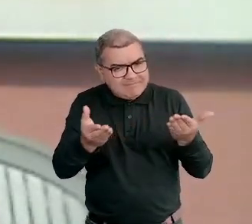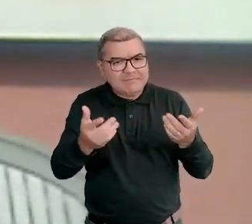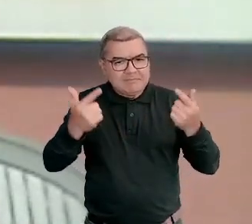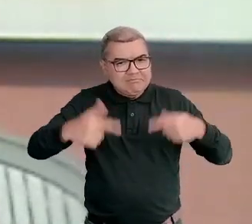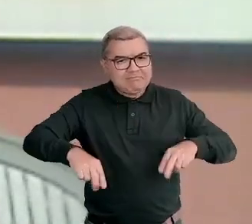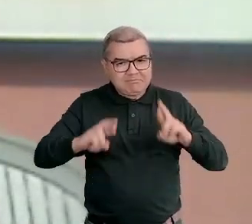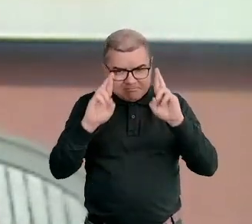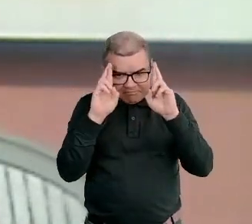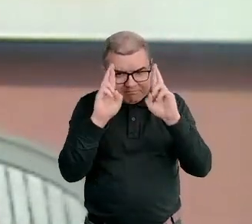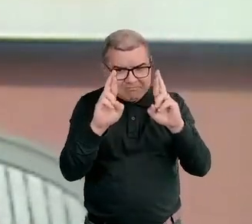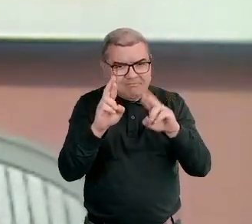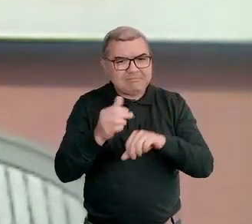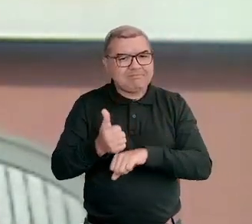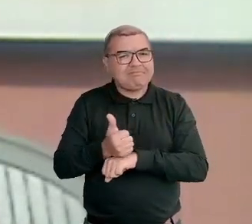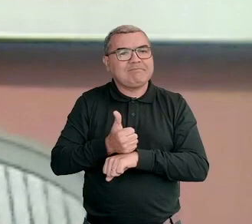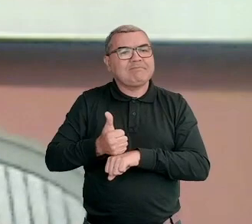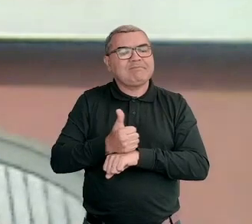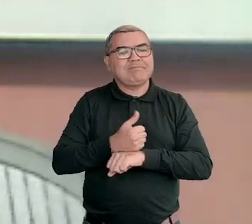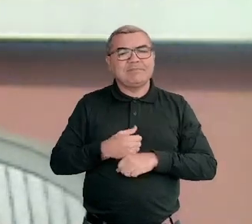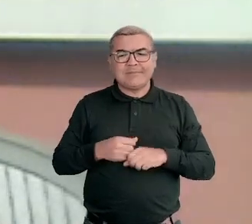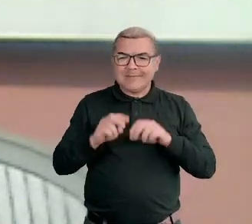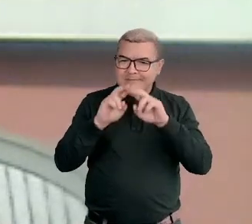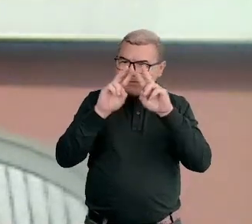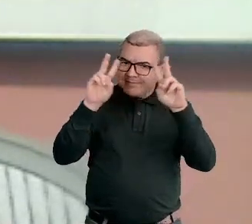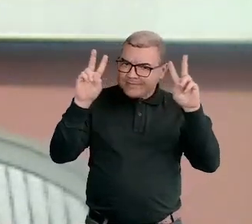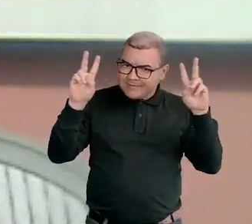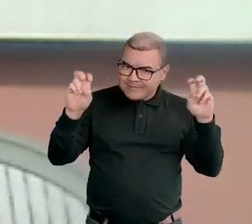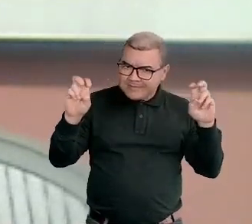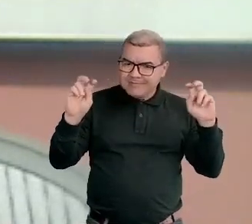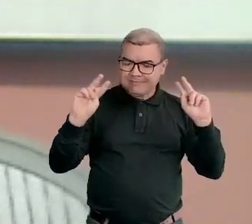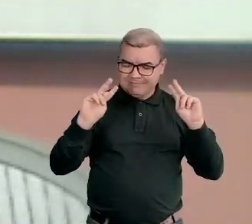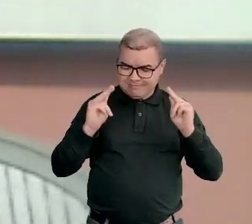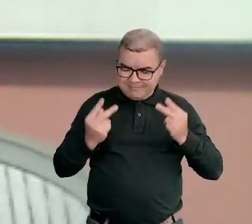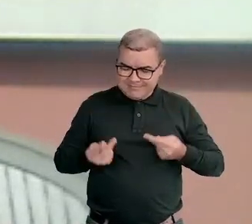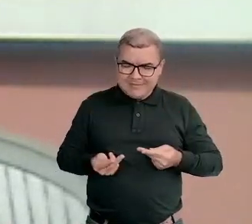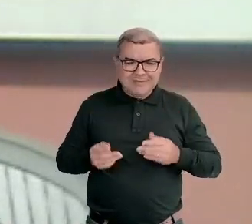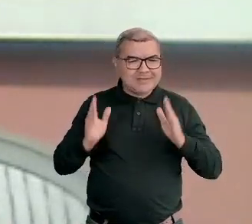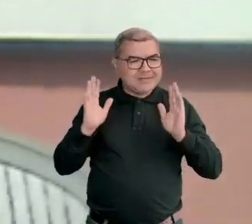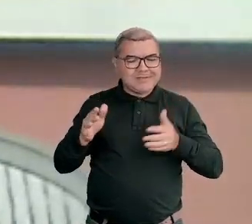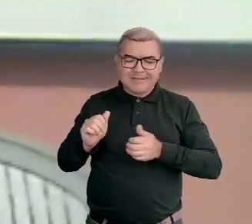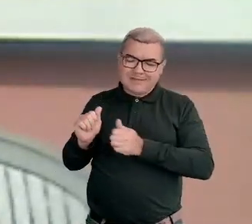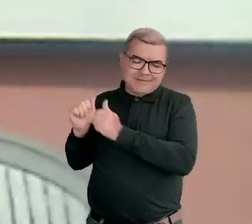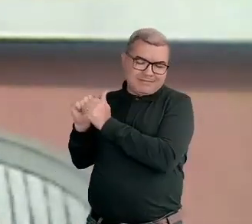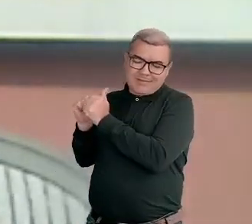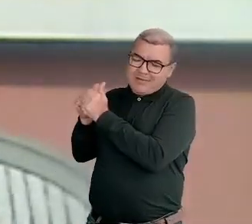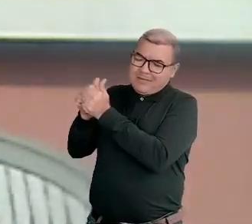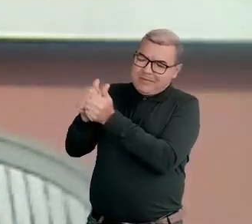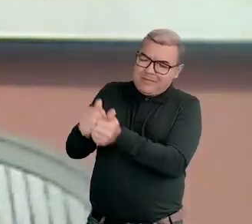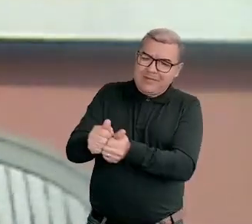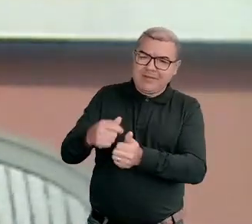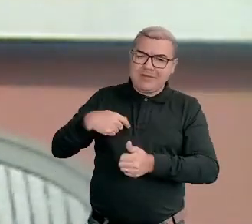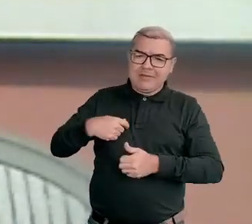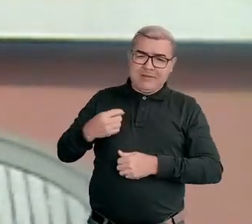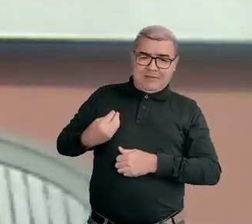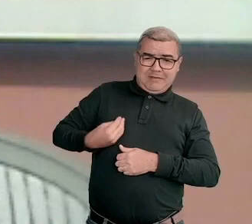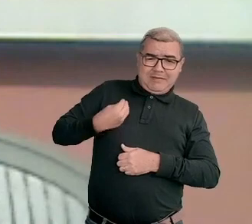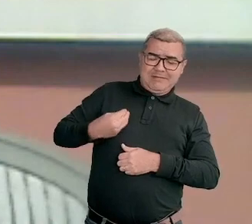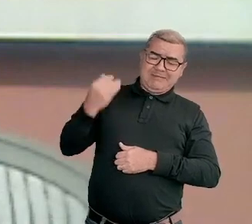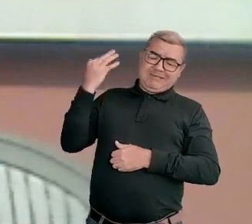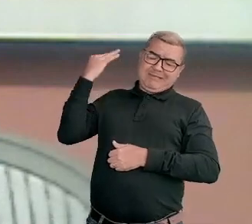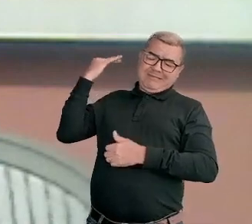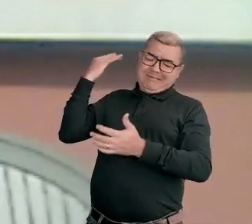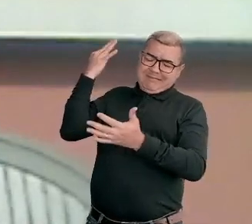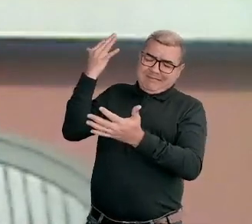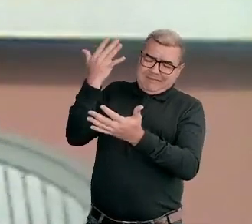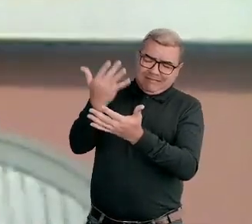profissional. Esse é um tema que me acompanha ao longo da minha vida, já nos meus 41 anos